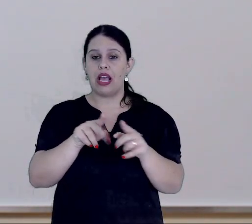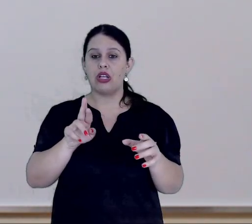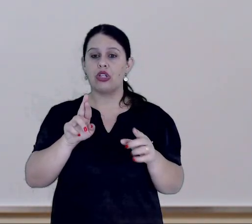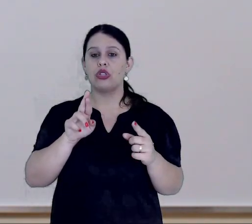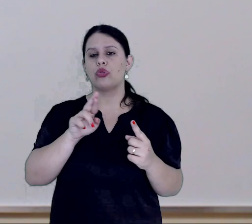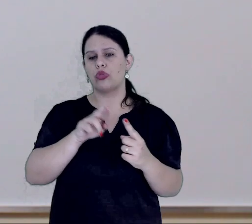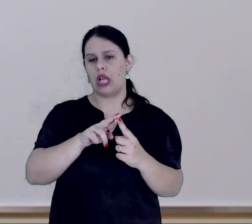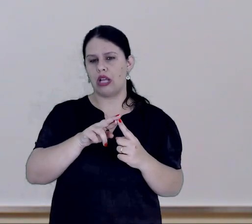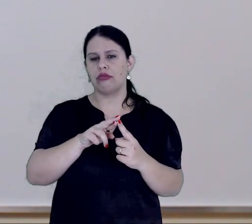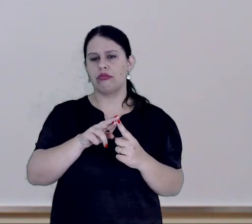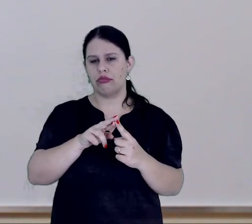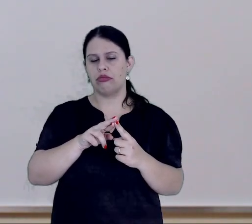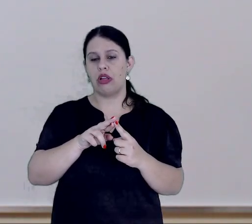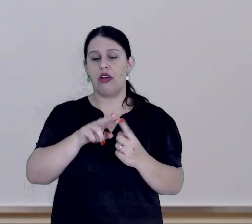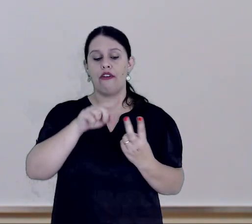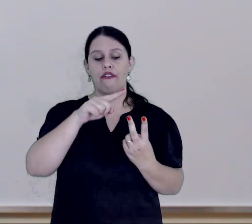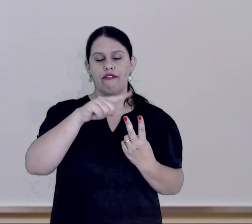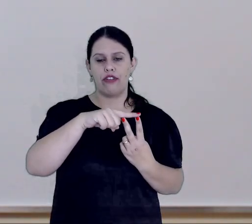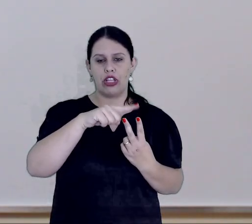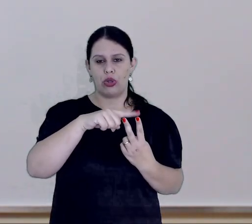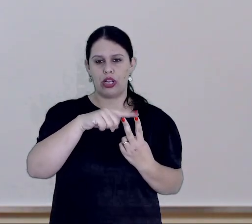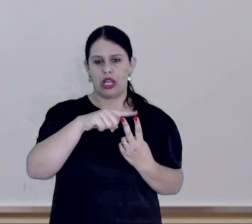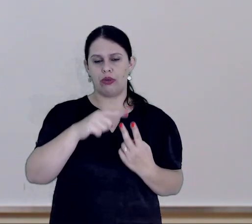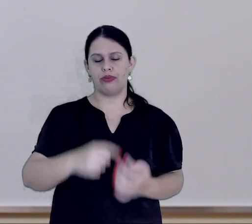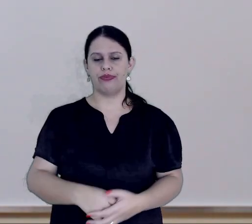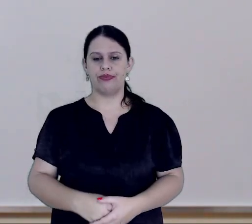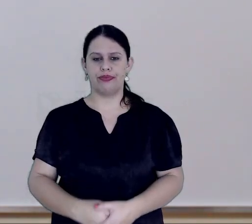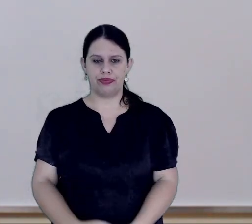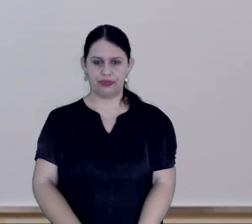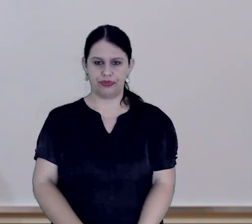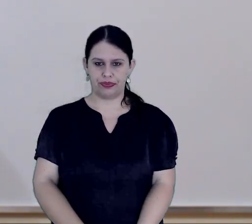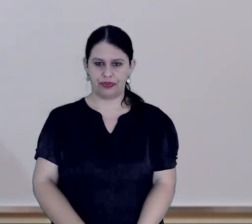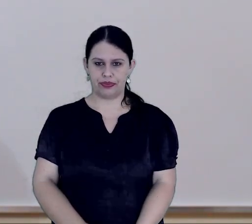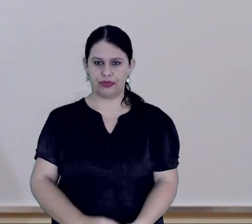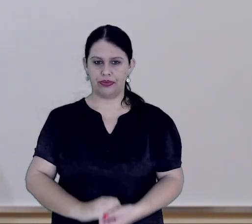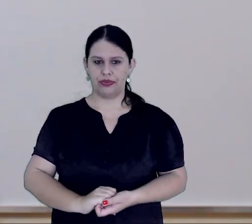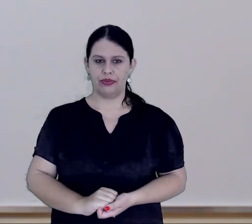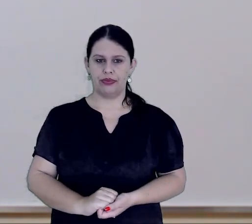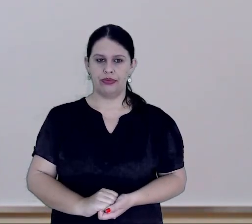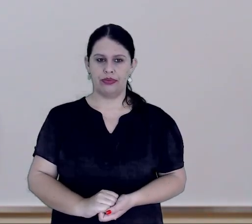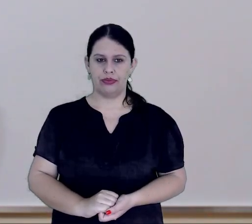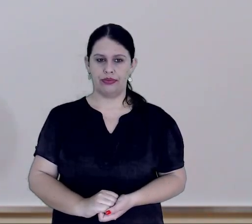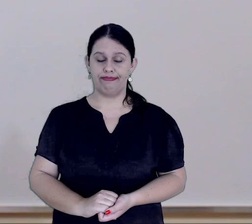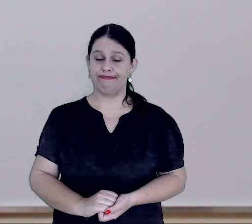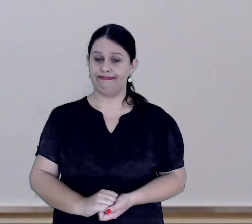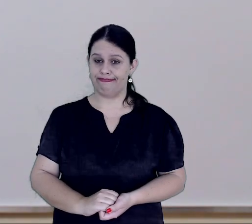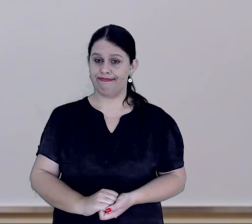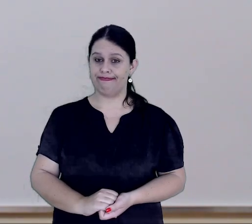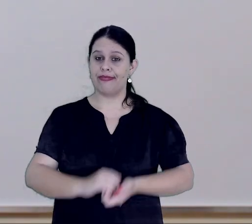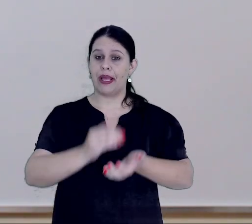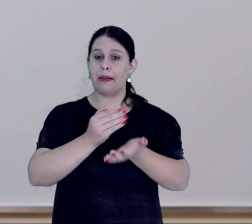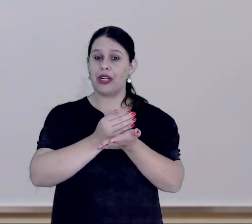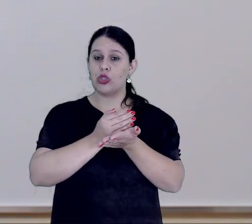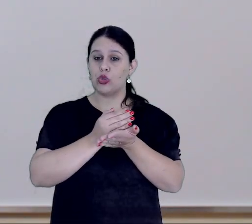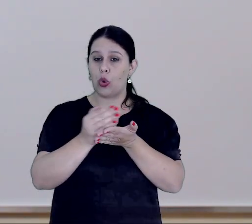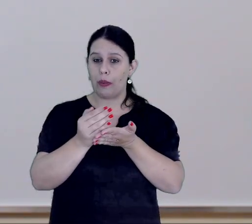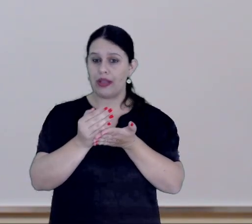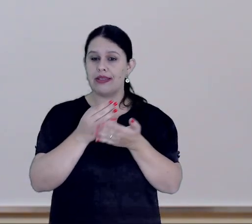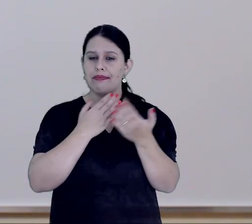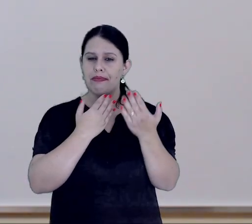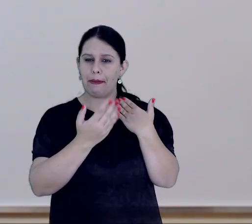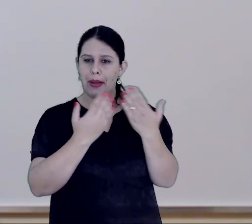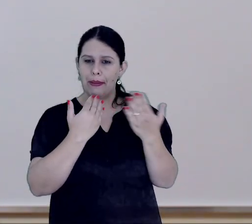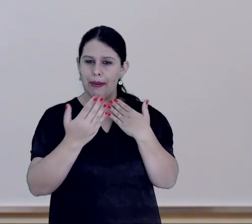E eu vou fazer isso primeiro Antes de falar de produto interno e produto vetorial Produto